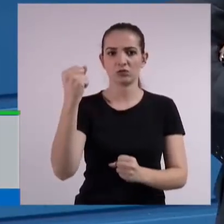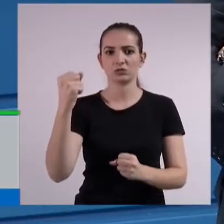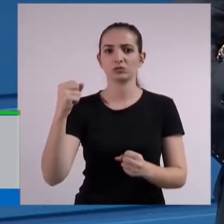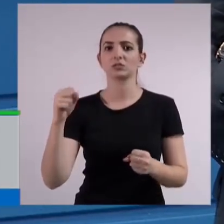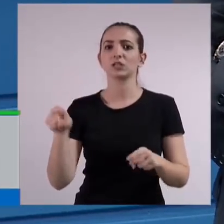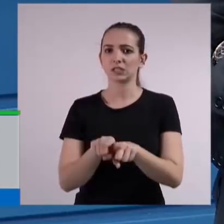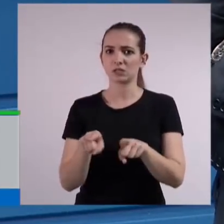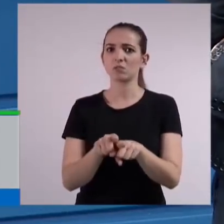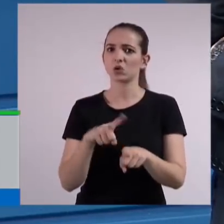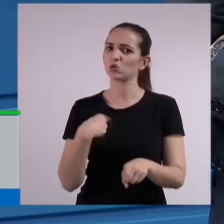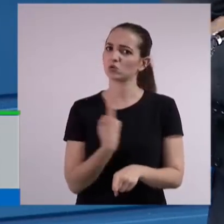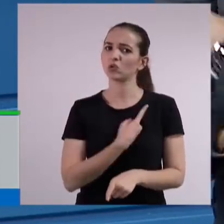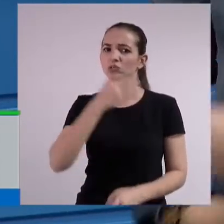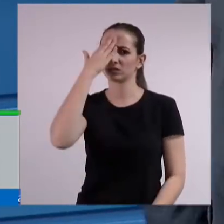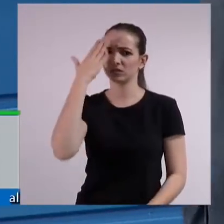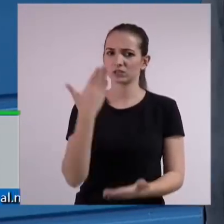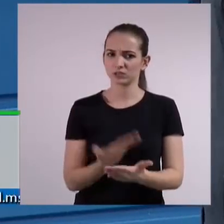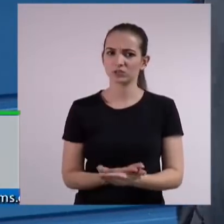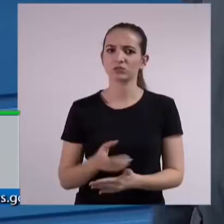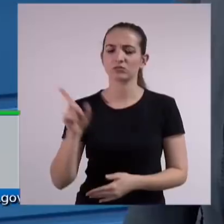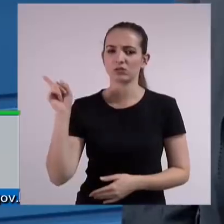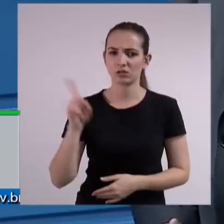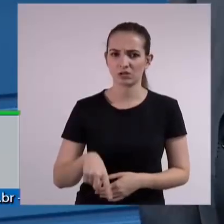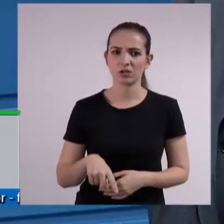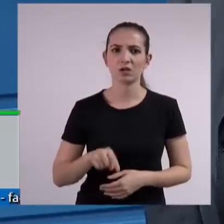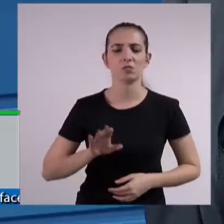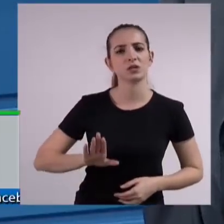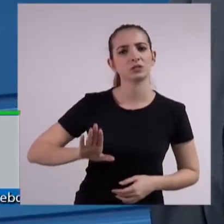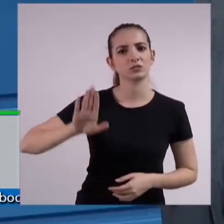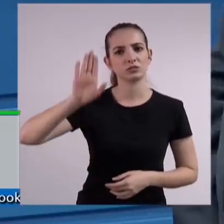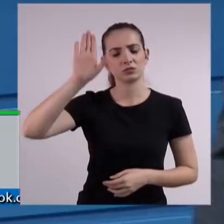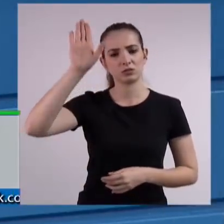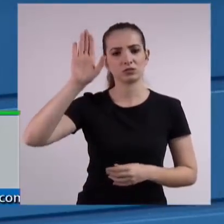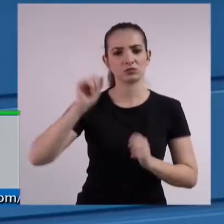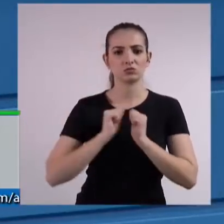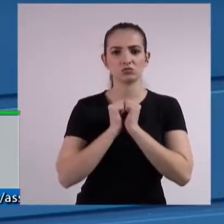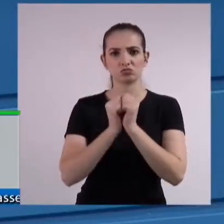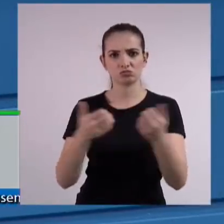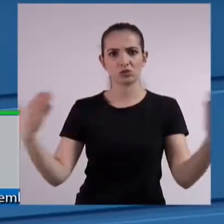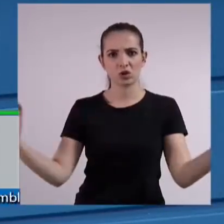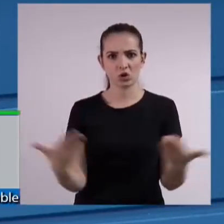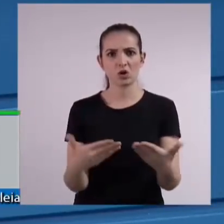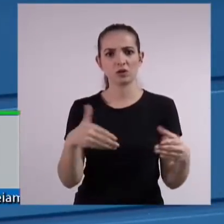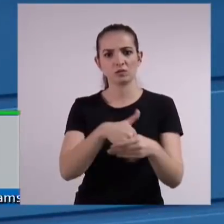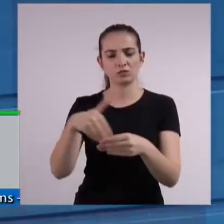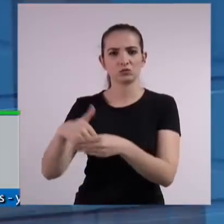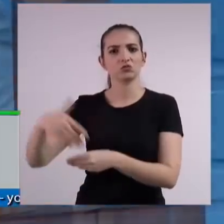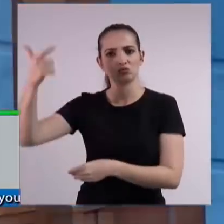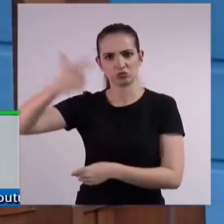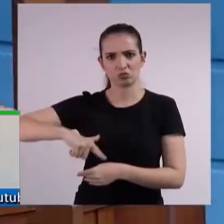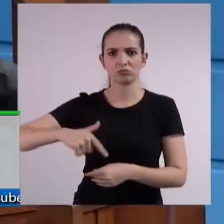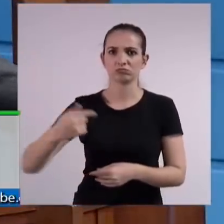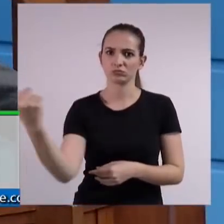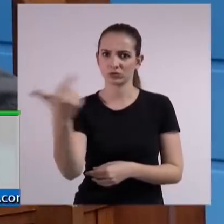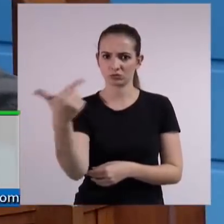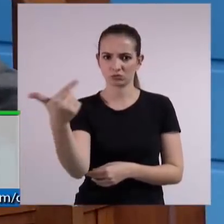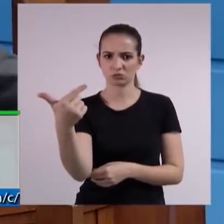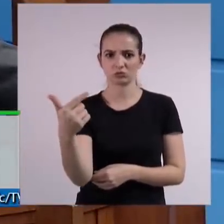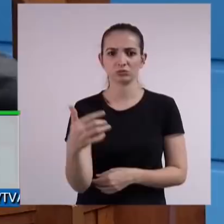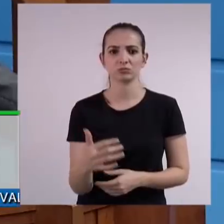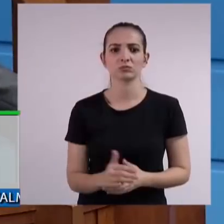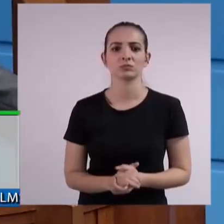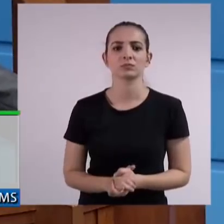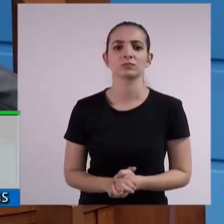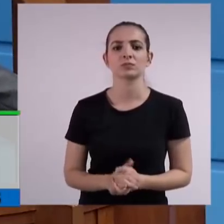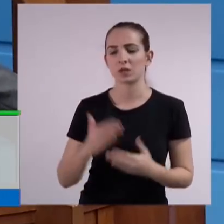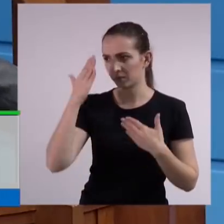eu acredito que ela vai ser uma candidatura que estará no segundo turno. Conte comigo. Obrigado, deputado